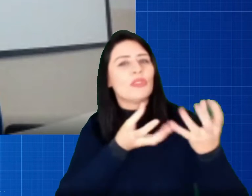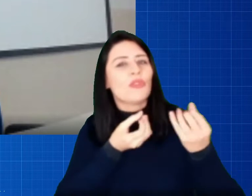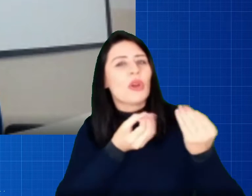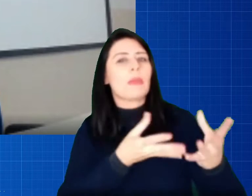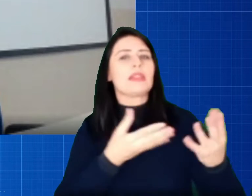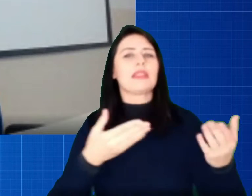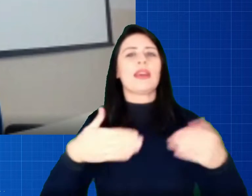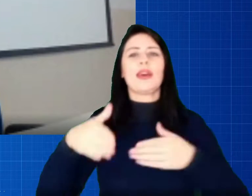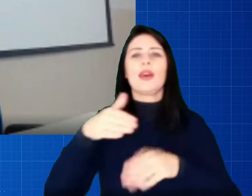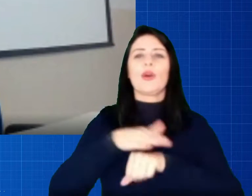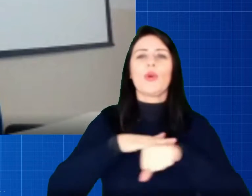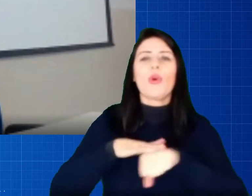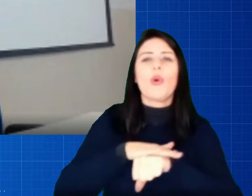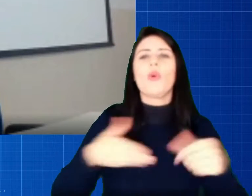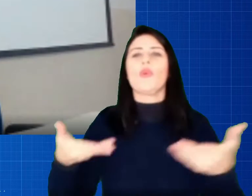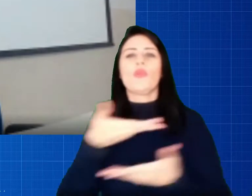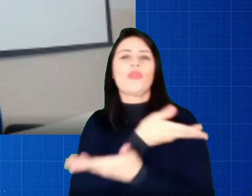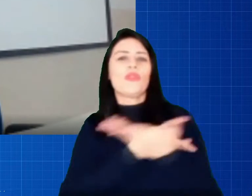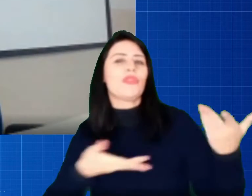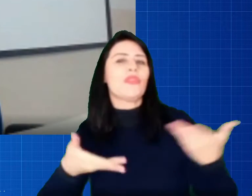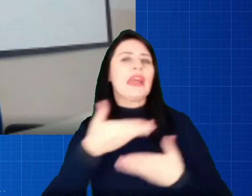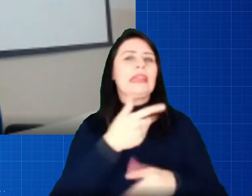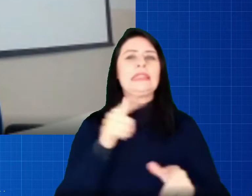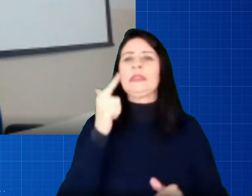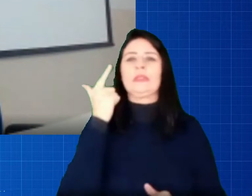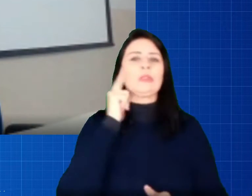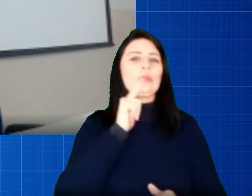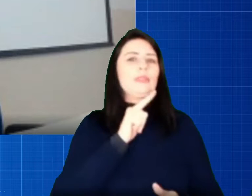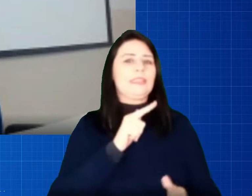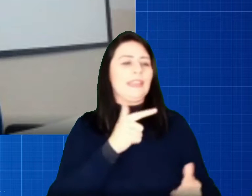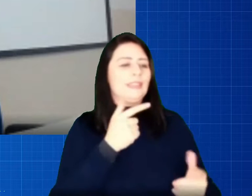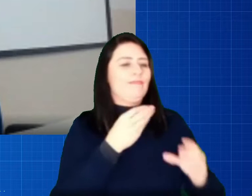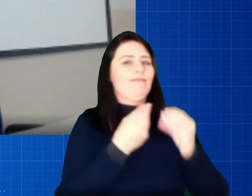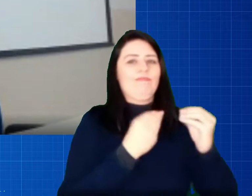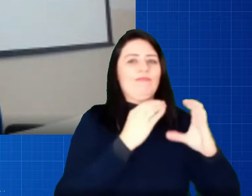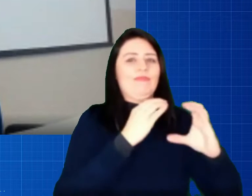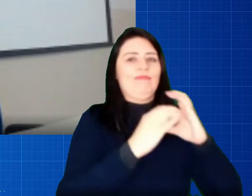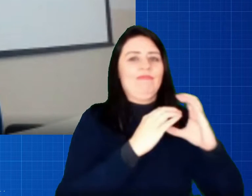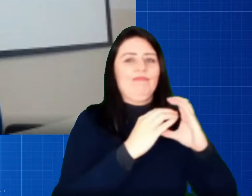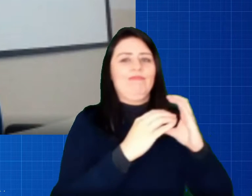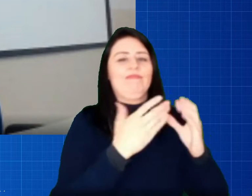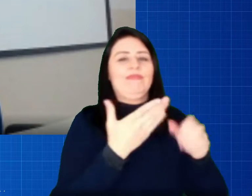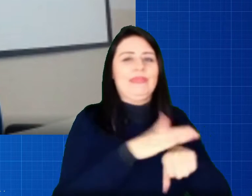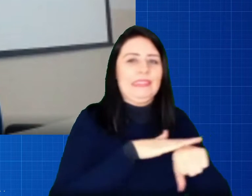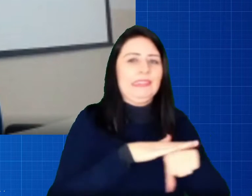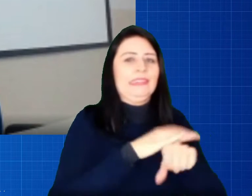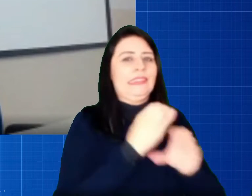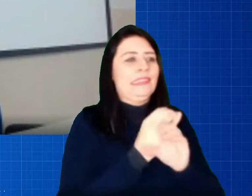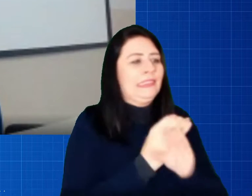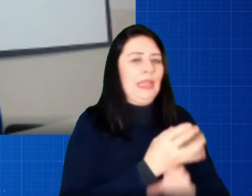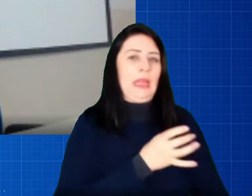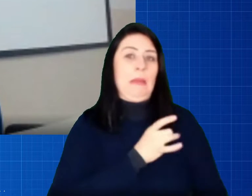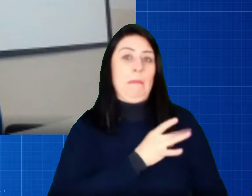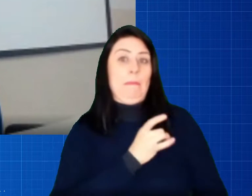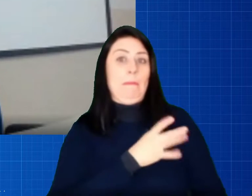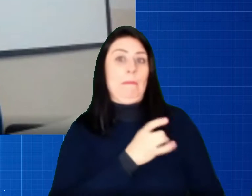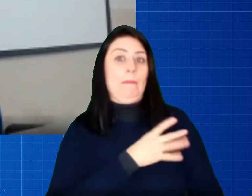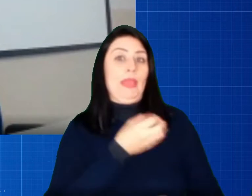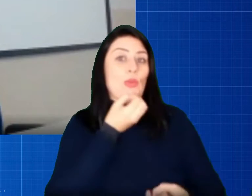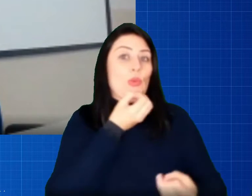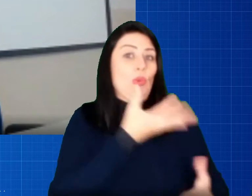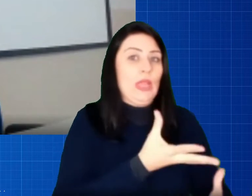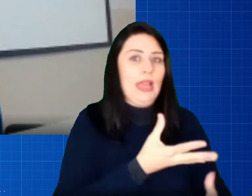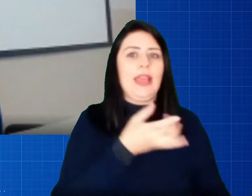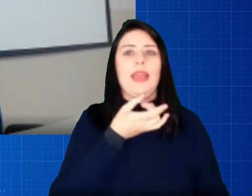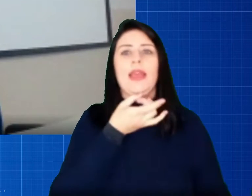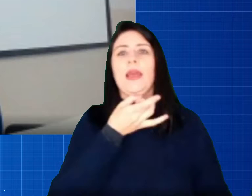fala, né? E não tem esse jeito de falar com a criança, fica com medo de falar com a criança, medo de